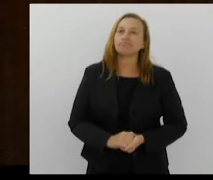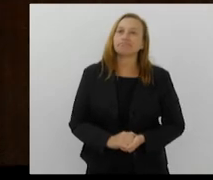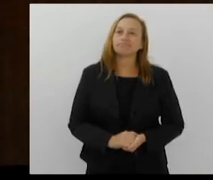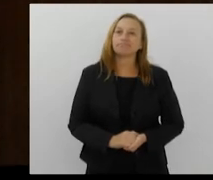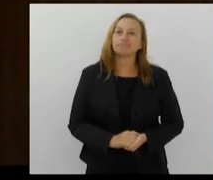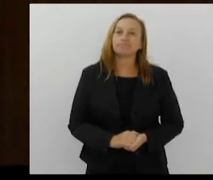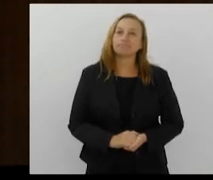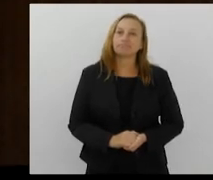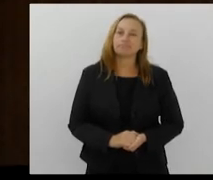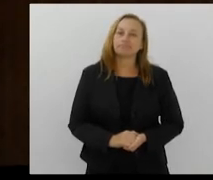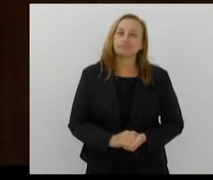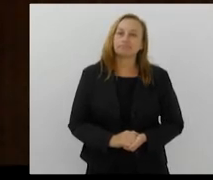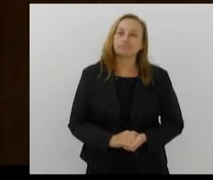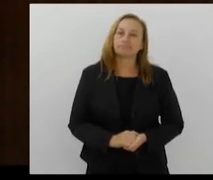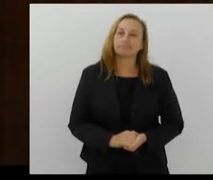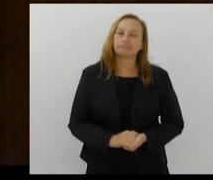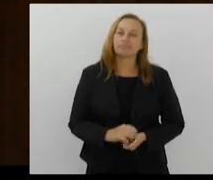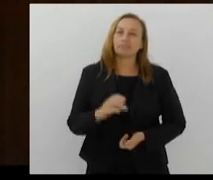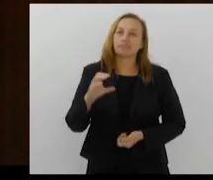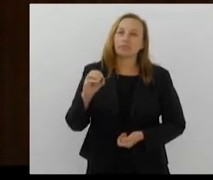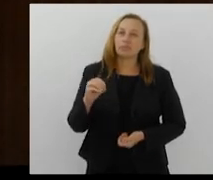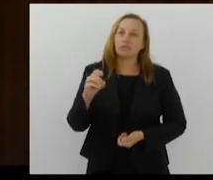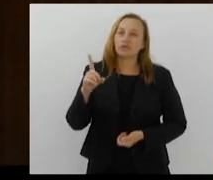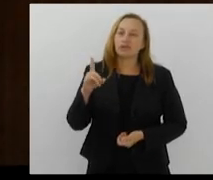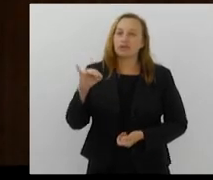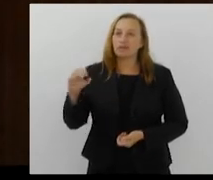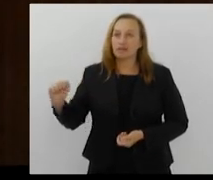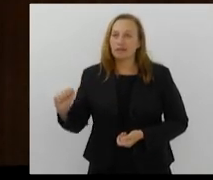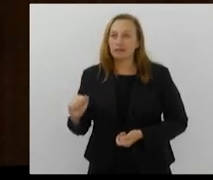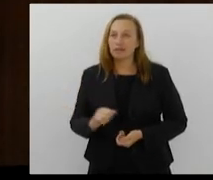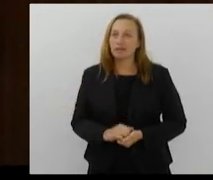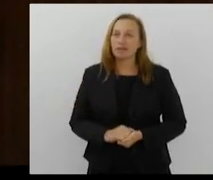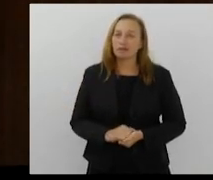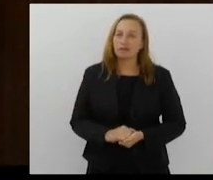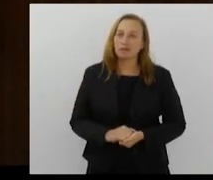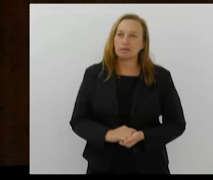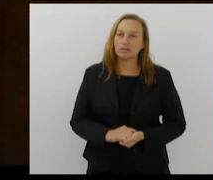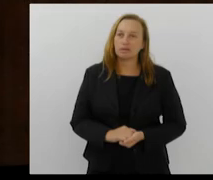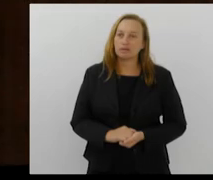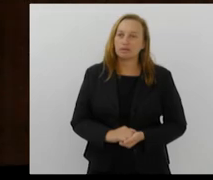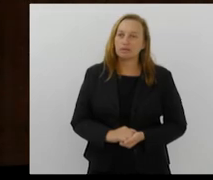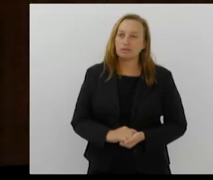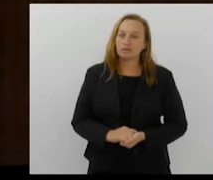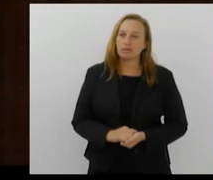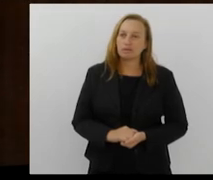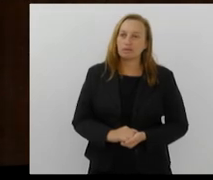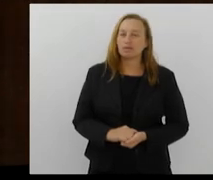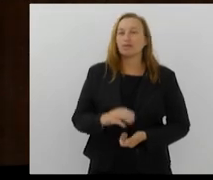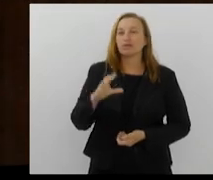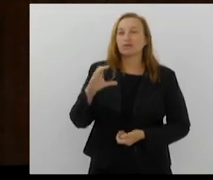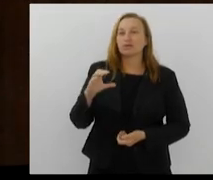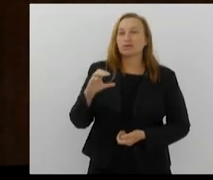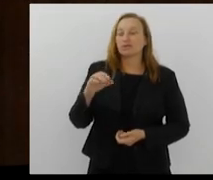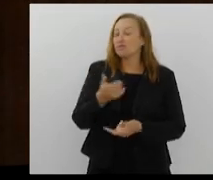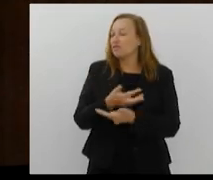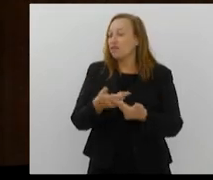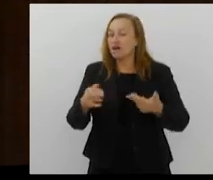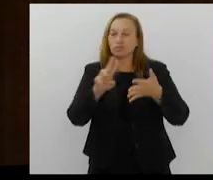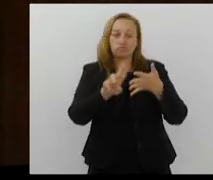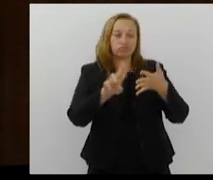da Ilíada, da Odisseia, das tragédias do Ésquilo, do Sófocles,